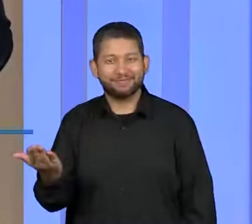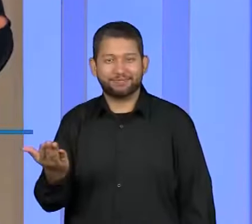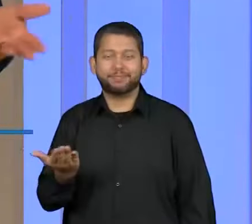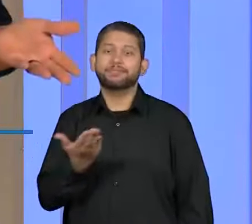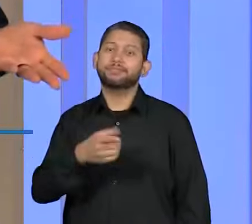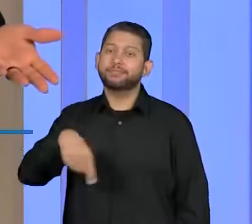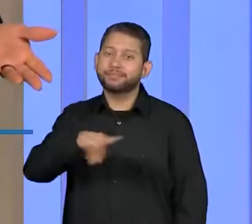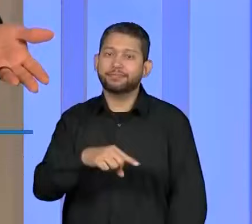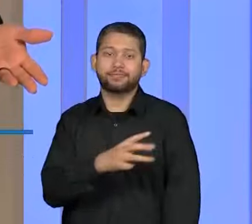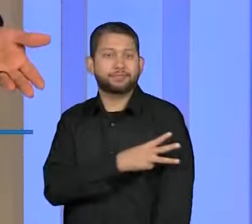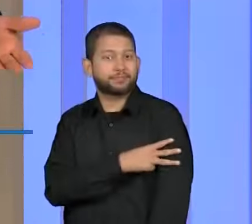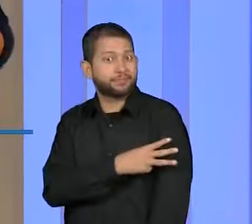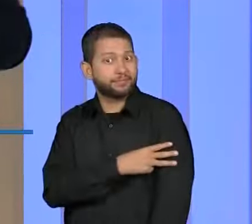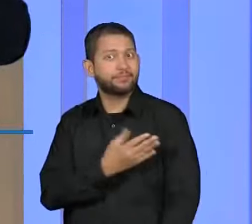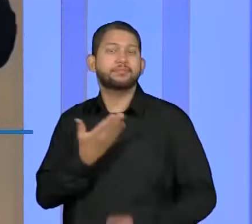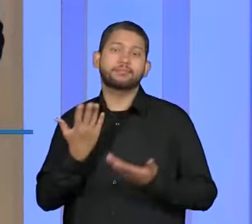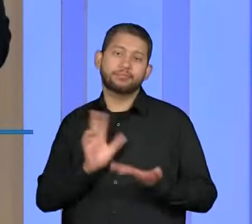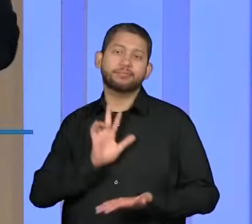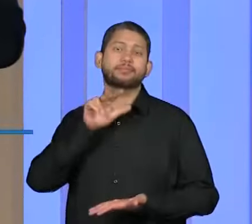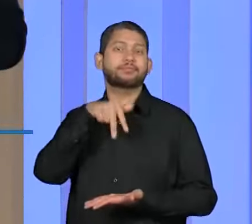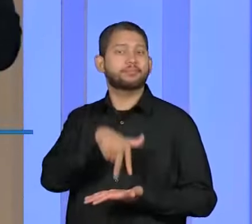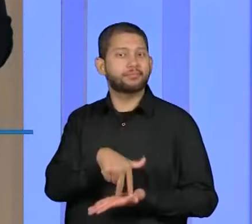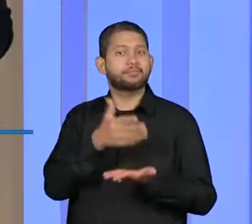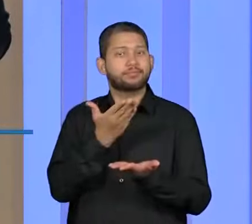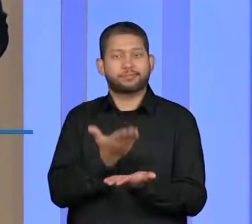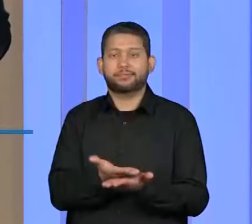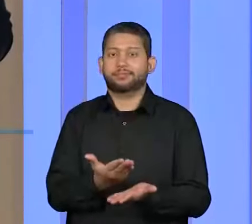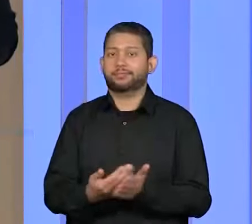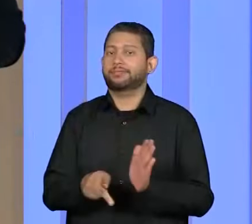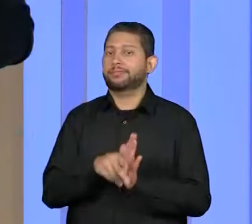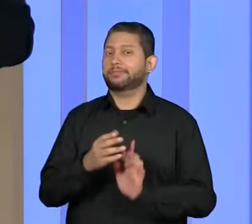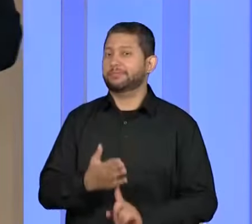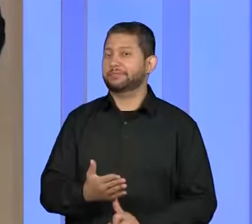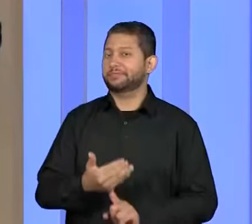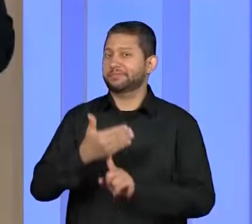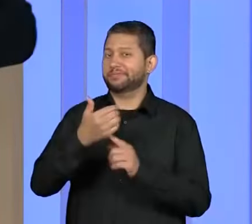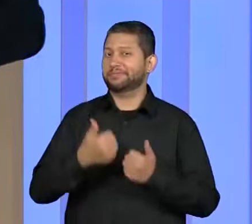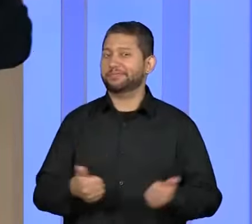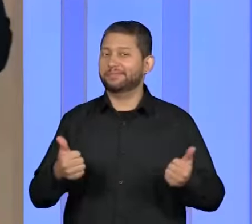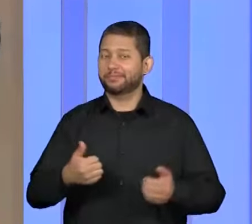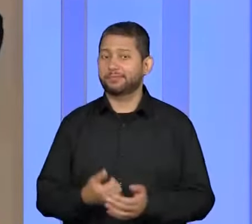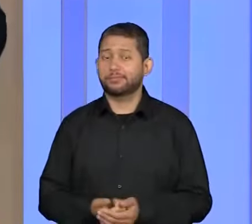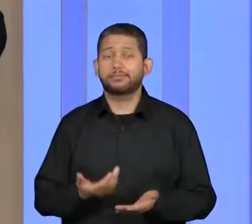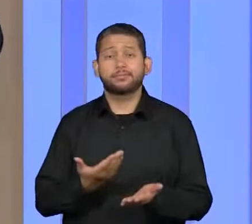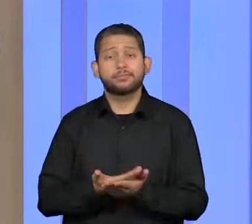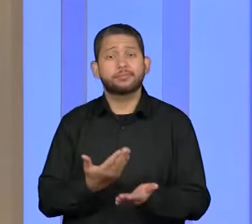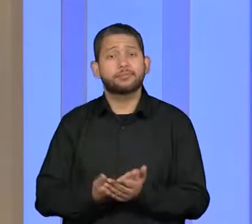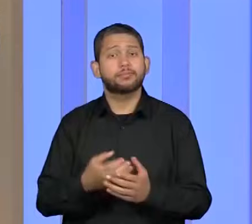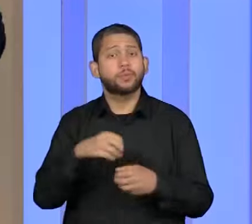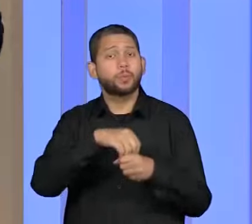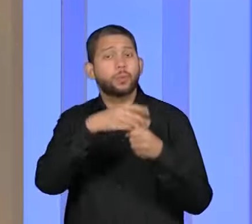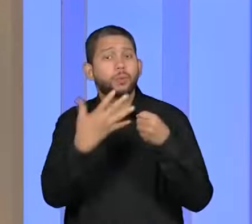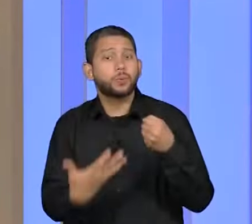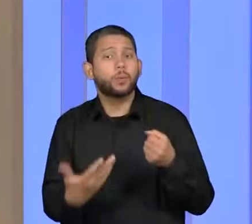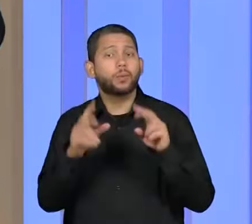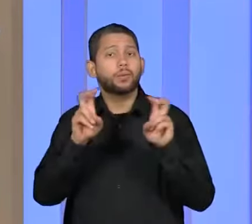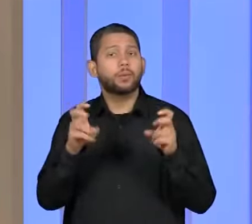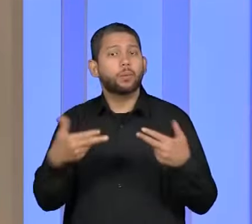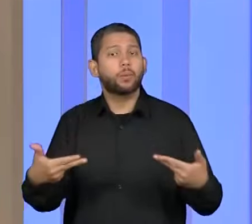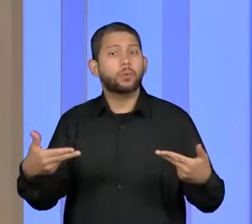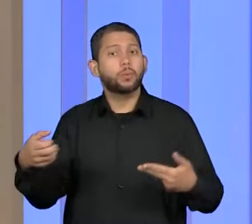terceiro ano. Cá estamos nós aqui para mais uma aula de tecnologia. Essa aula com conteúdos super novos,